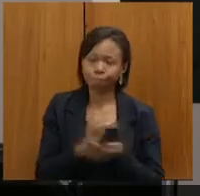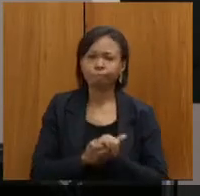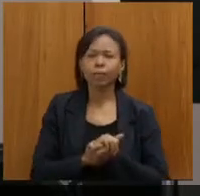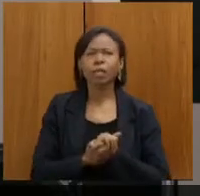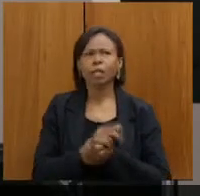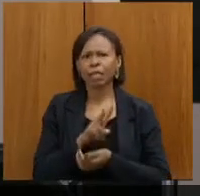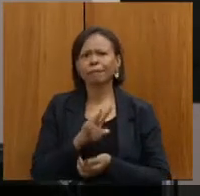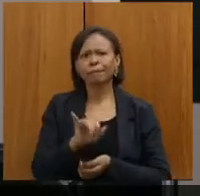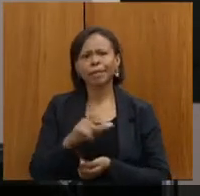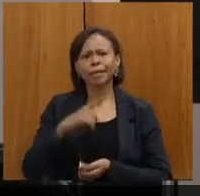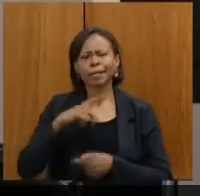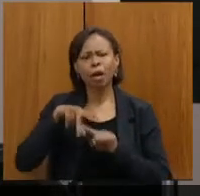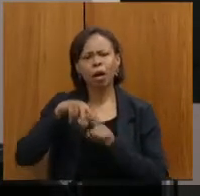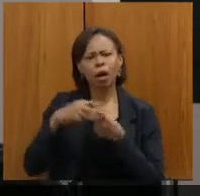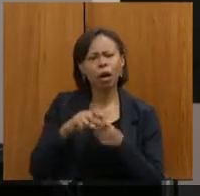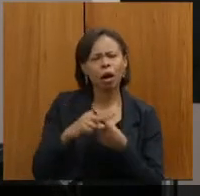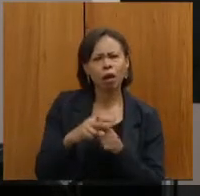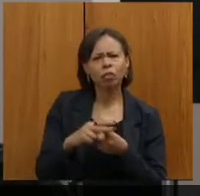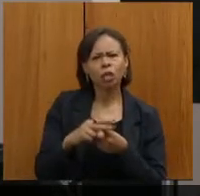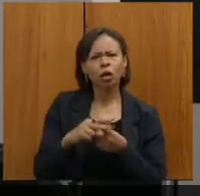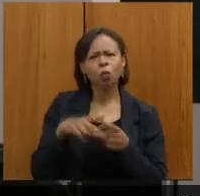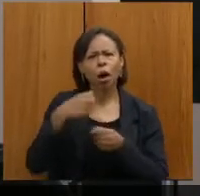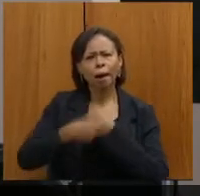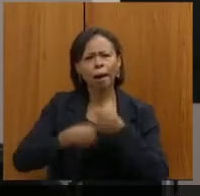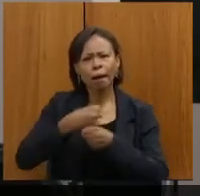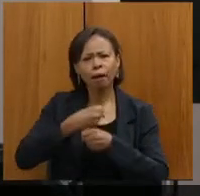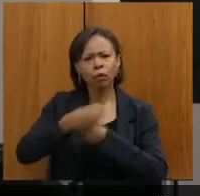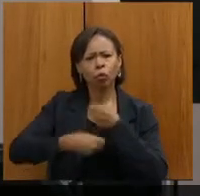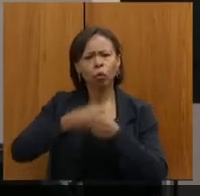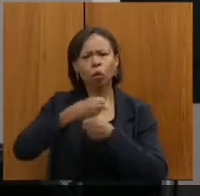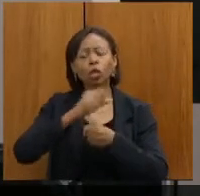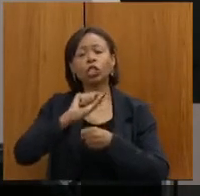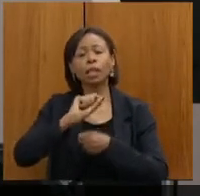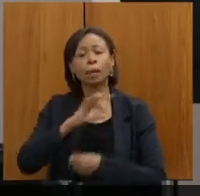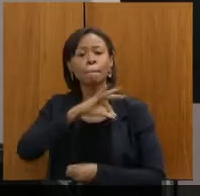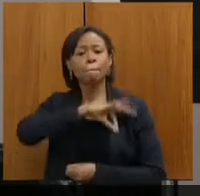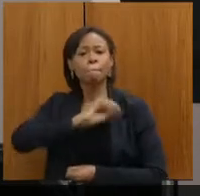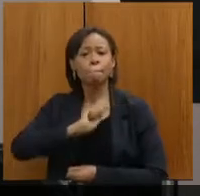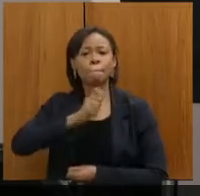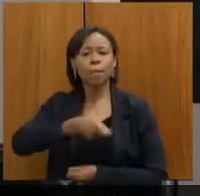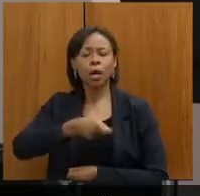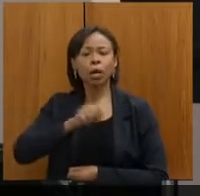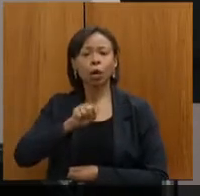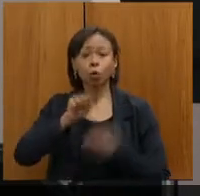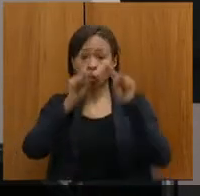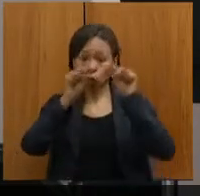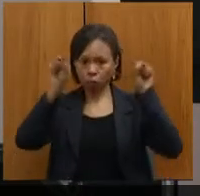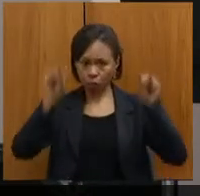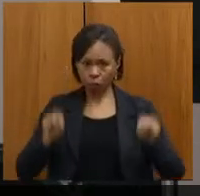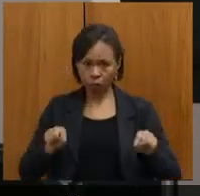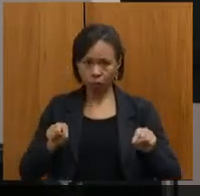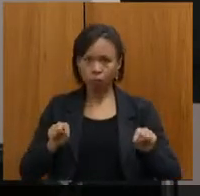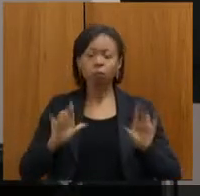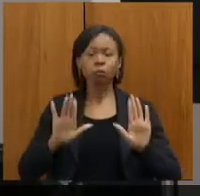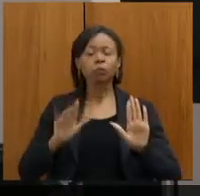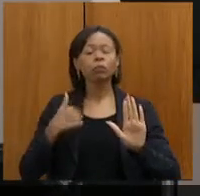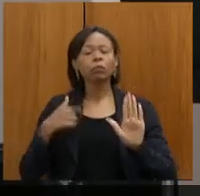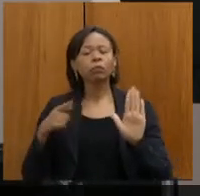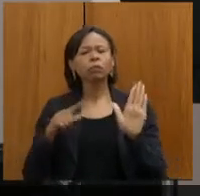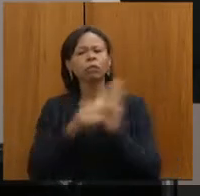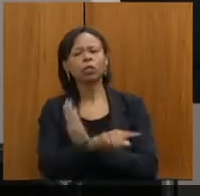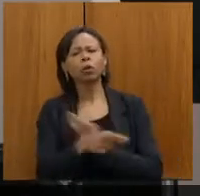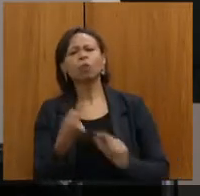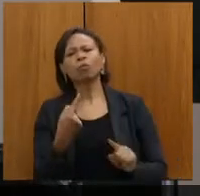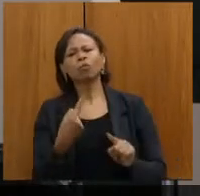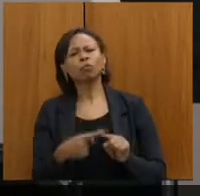que haveria a revisão anual do da remuneração dos Servidores então eu pergunto a vossa